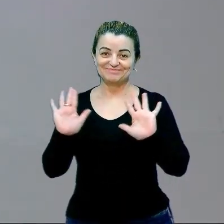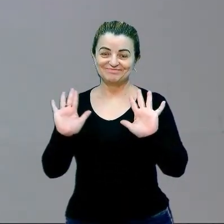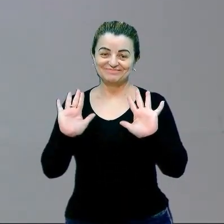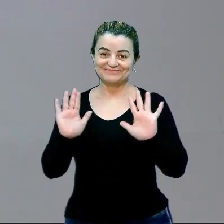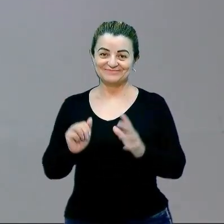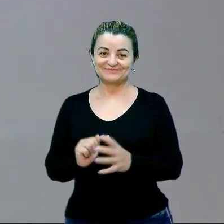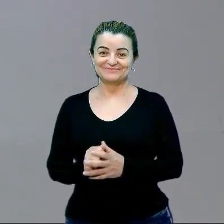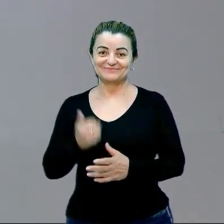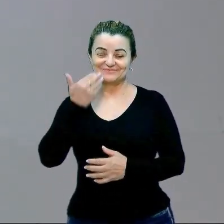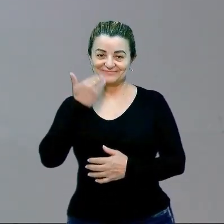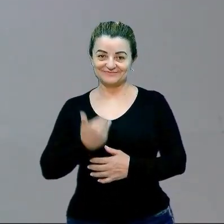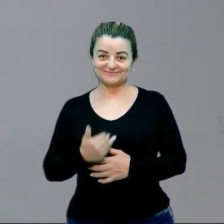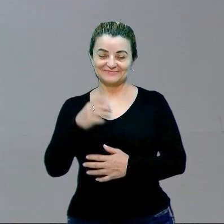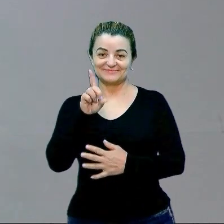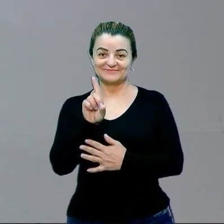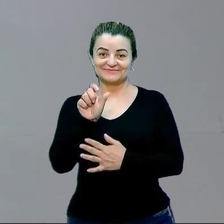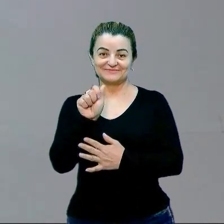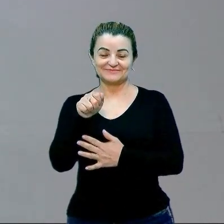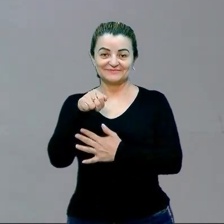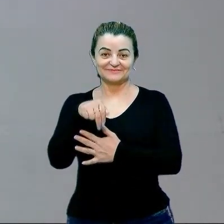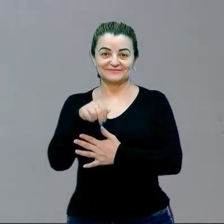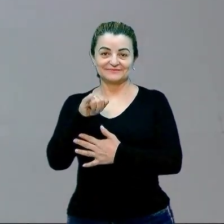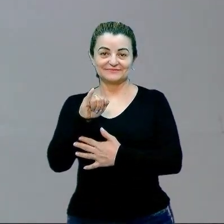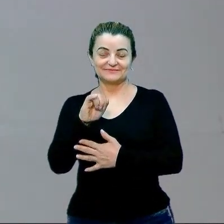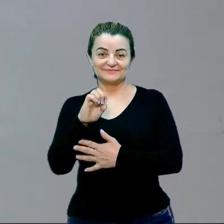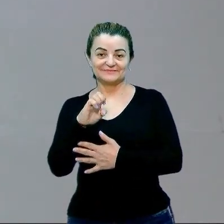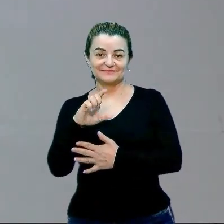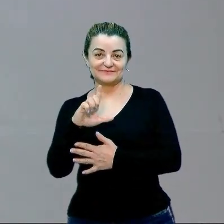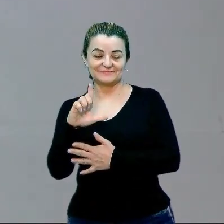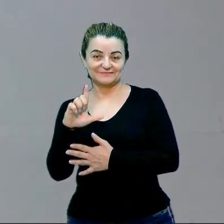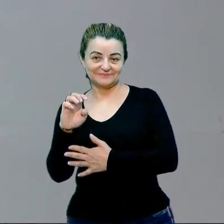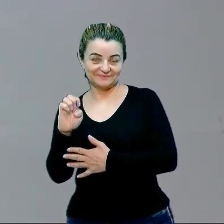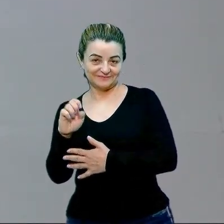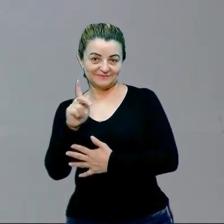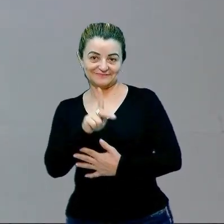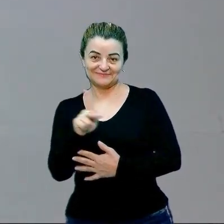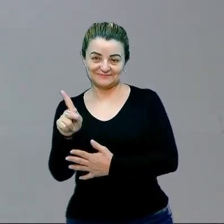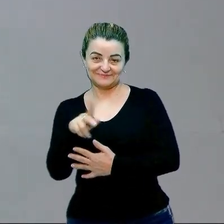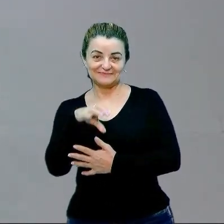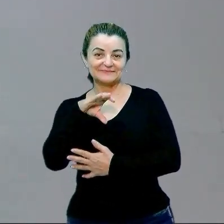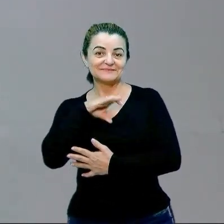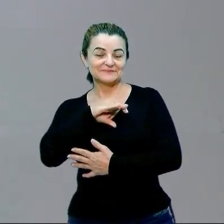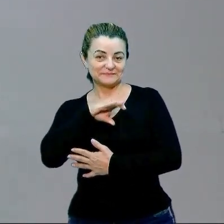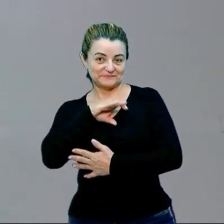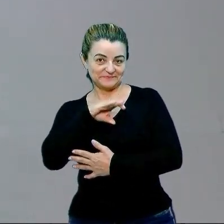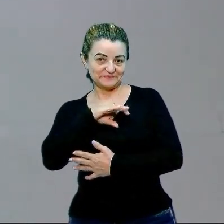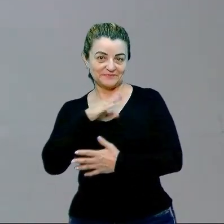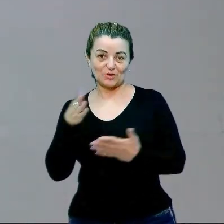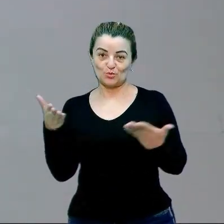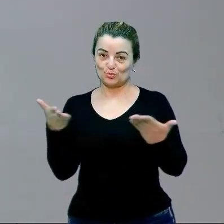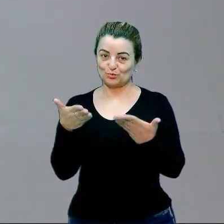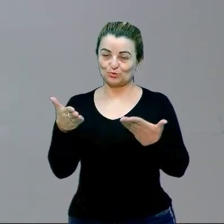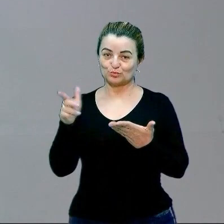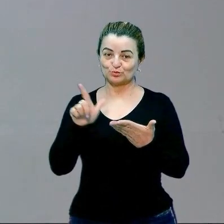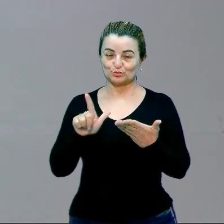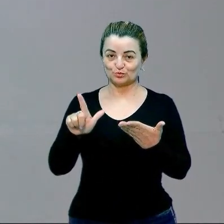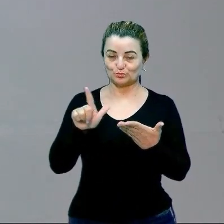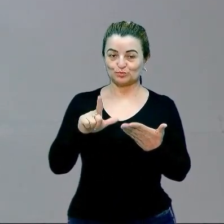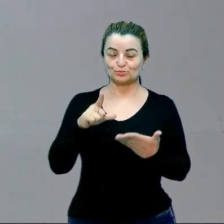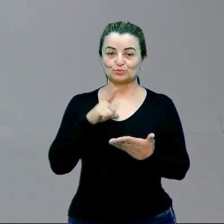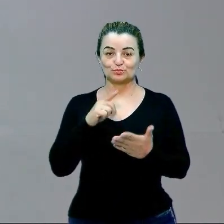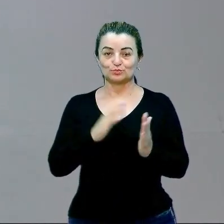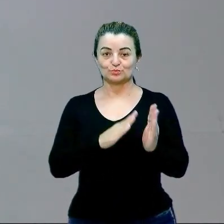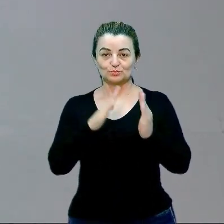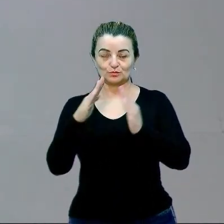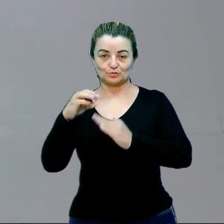Olá, pessoal. Meu nome é Daniele Ximenes, professora de língua portuguesa. Na aula de hoje, nós traremos literatura, segunda fase